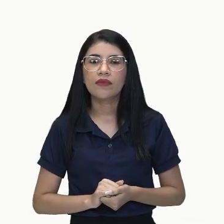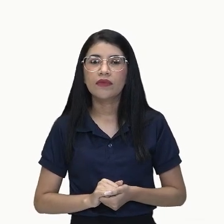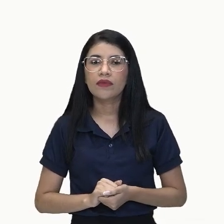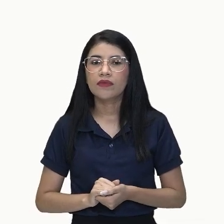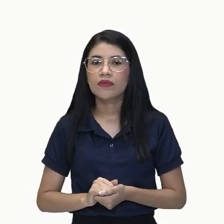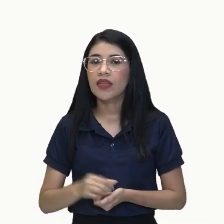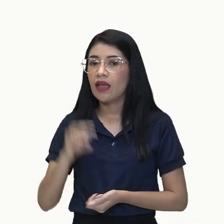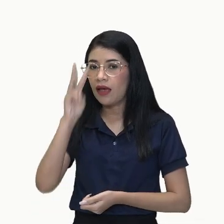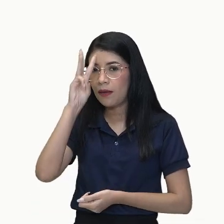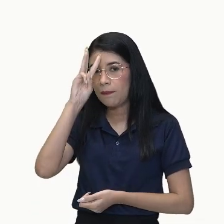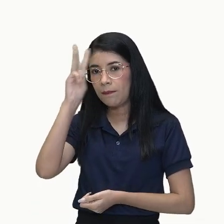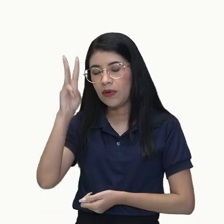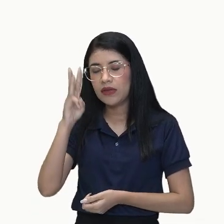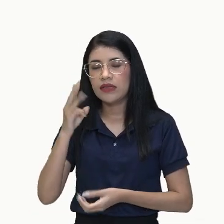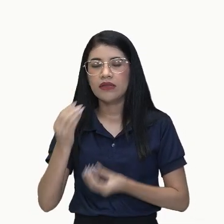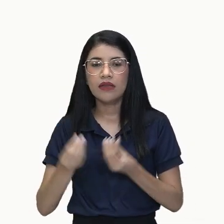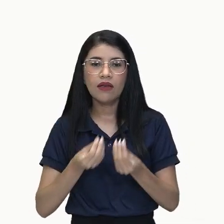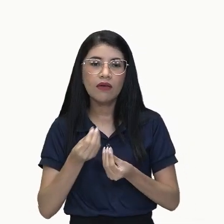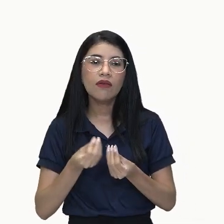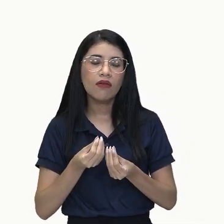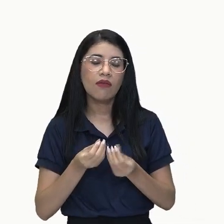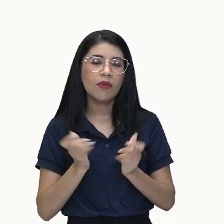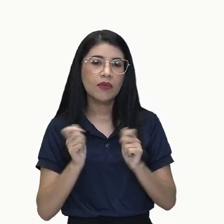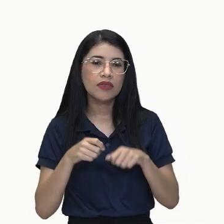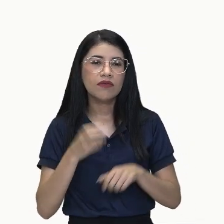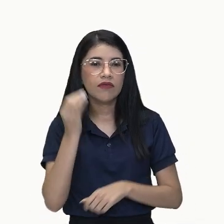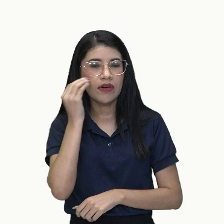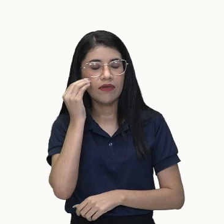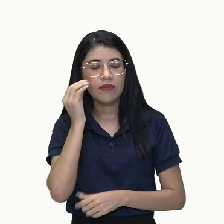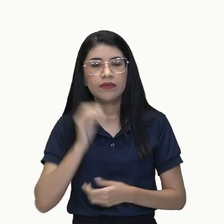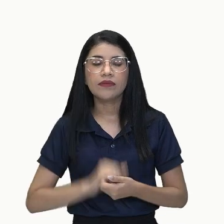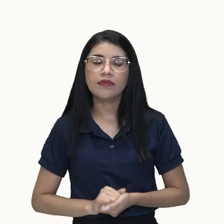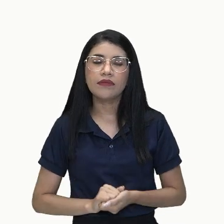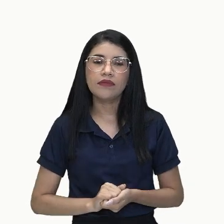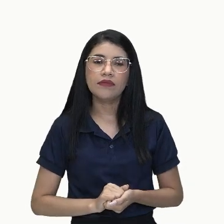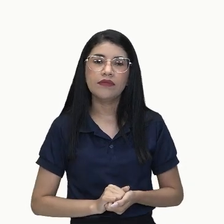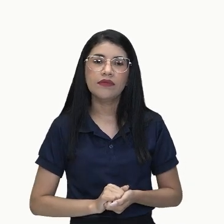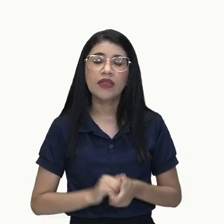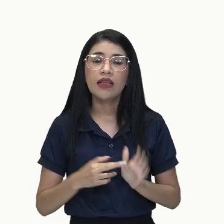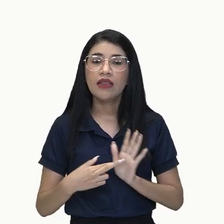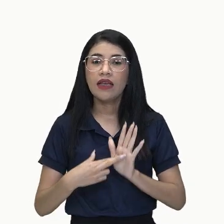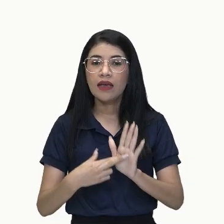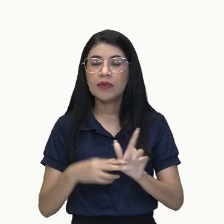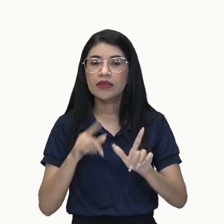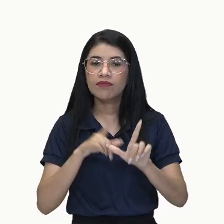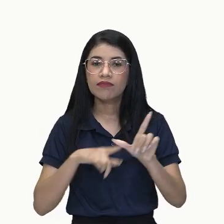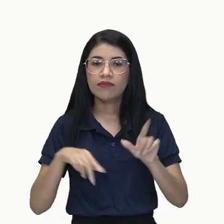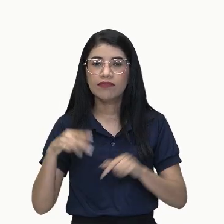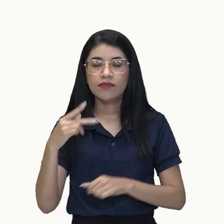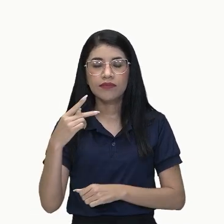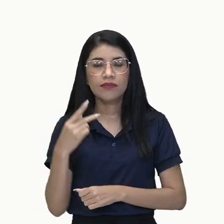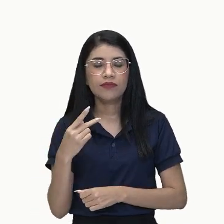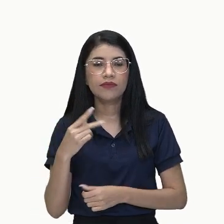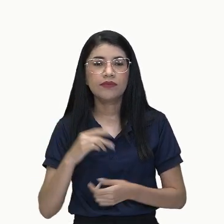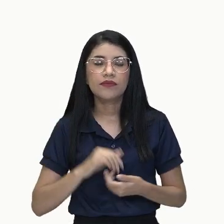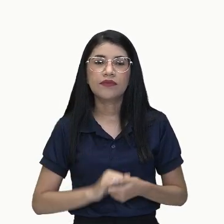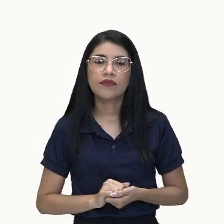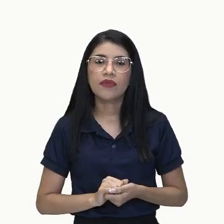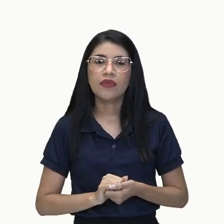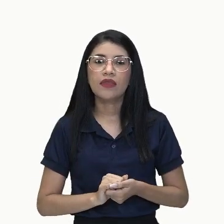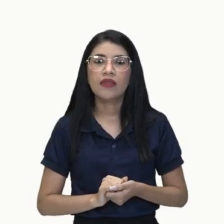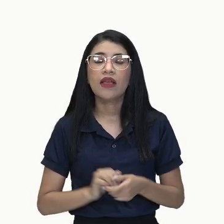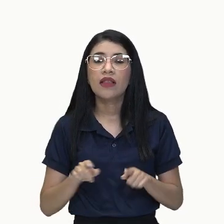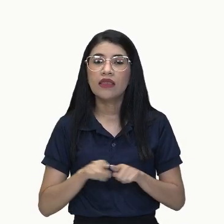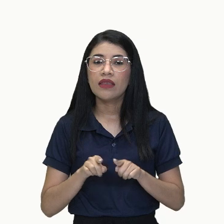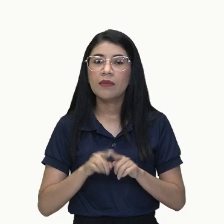como potência elétrica. A potência elétrica, representada pela letra P, é uma